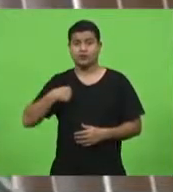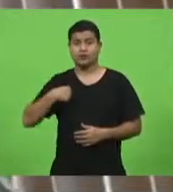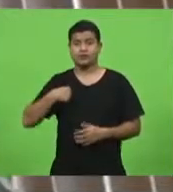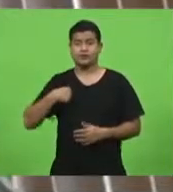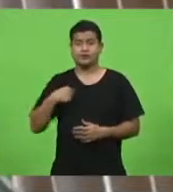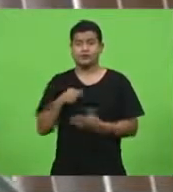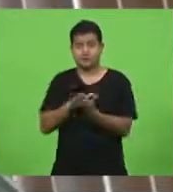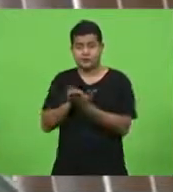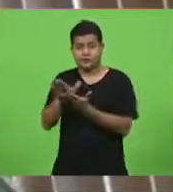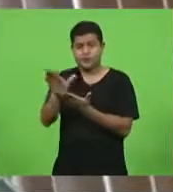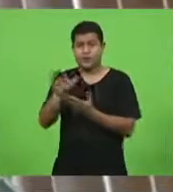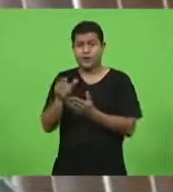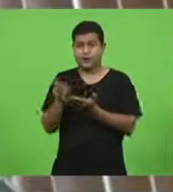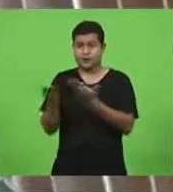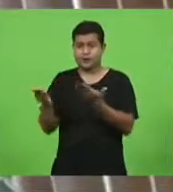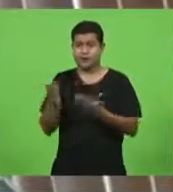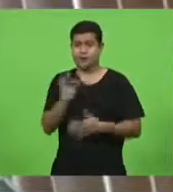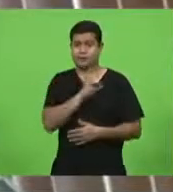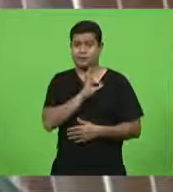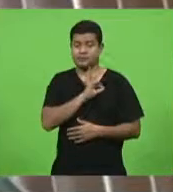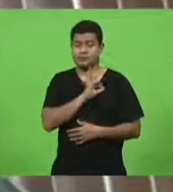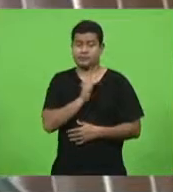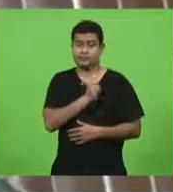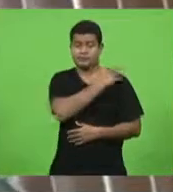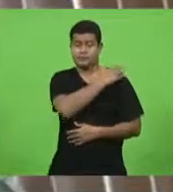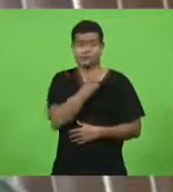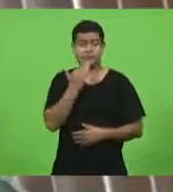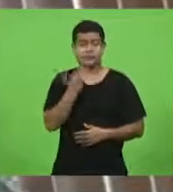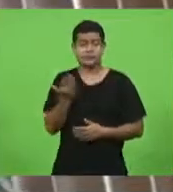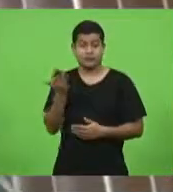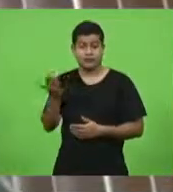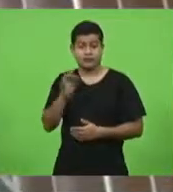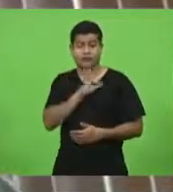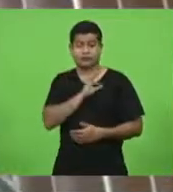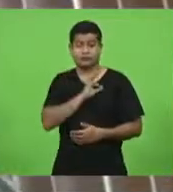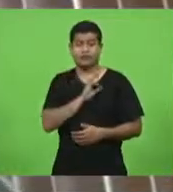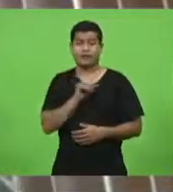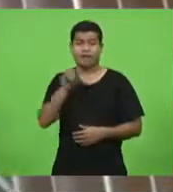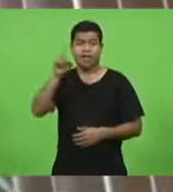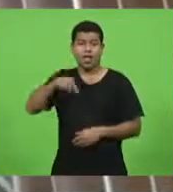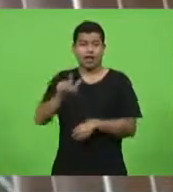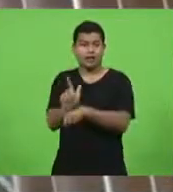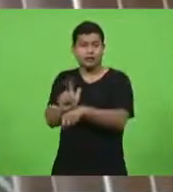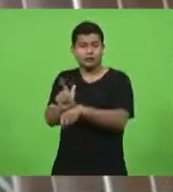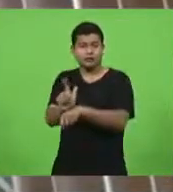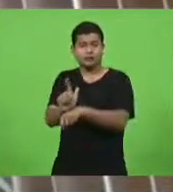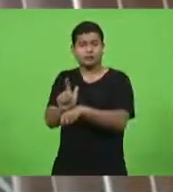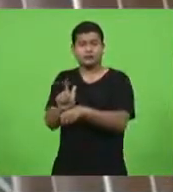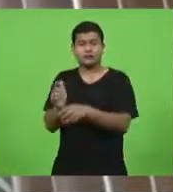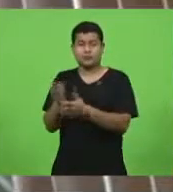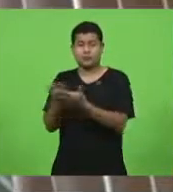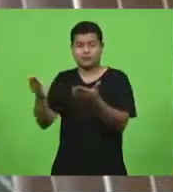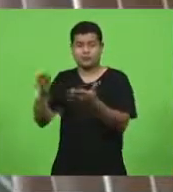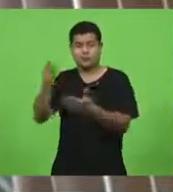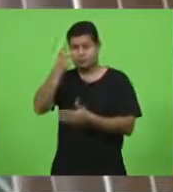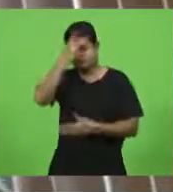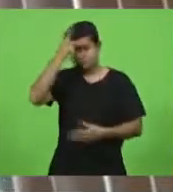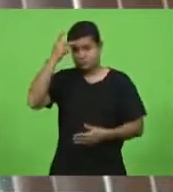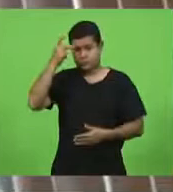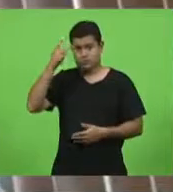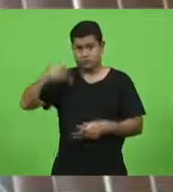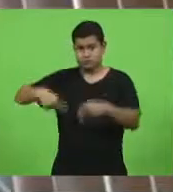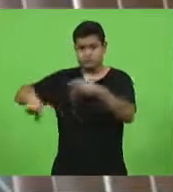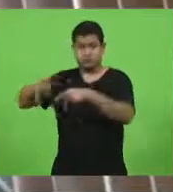Polícia Militar e solicitamos que a Polícia Militar, que é a gestora do pessoal, do seu pessoal, né, pudesse